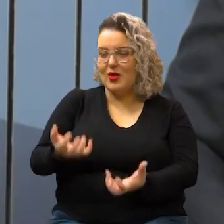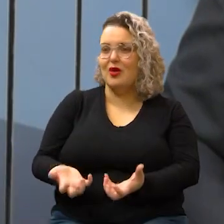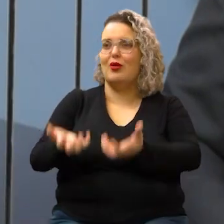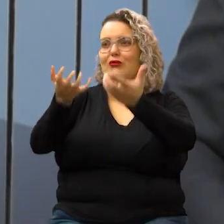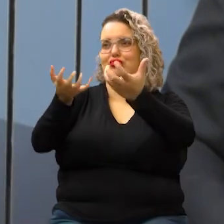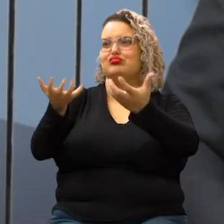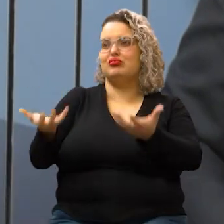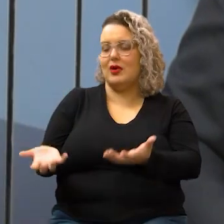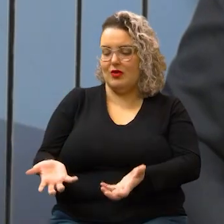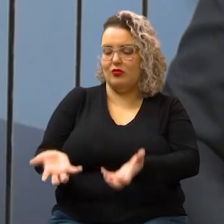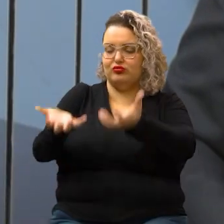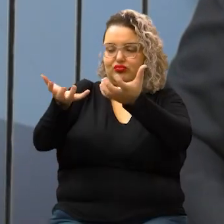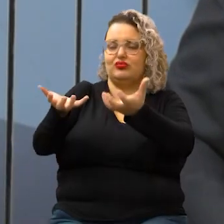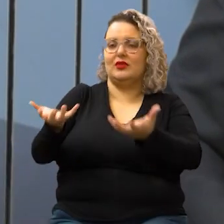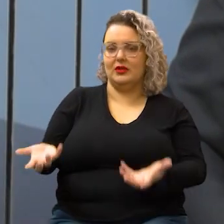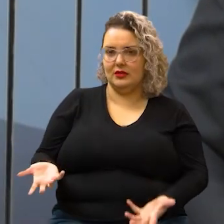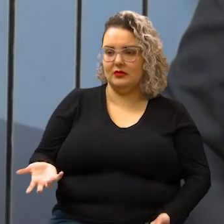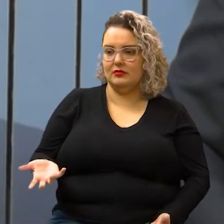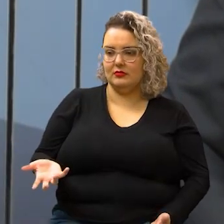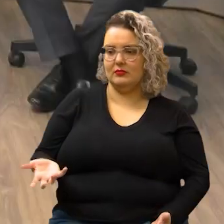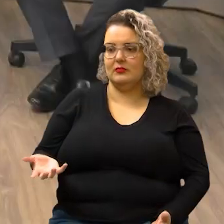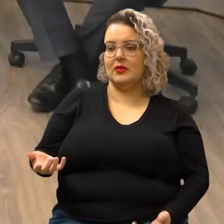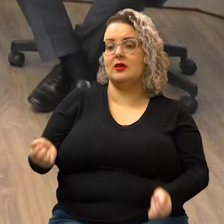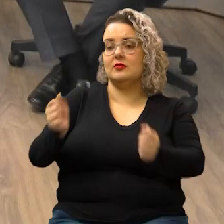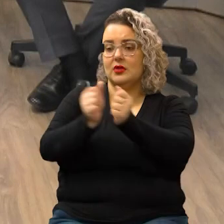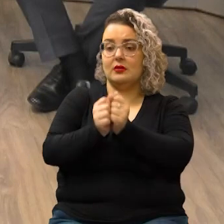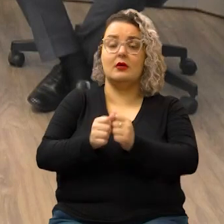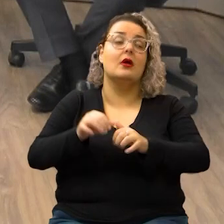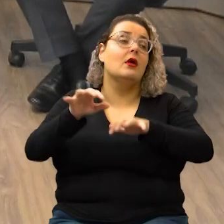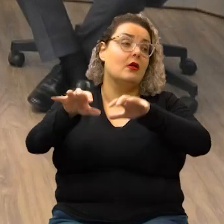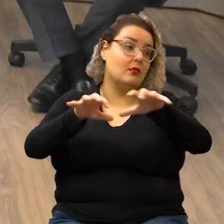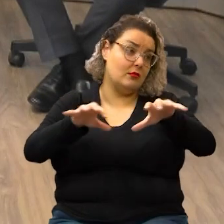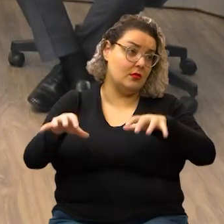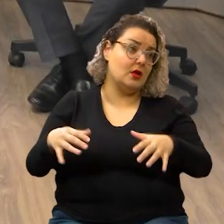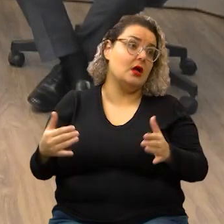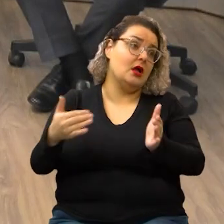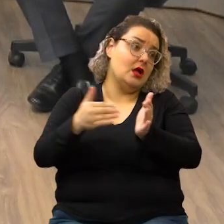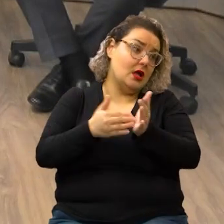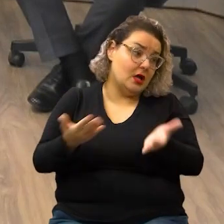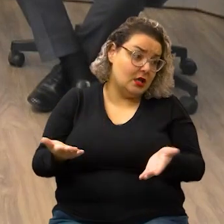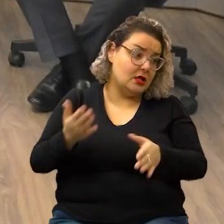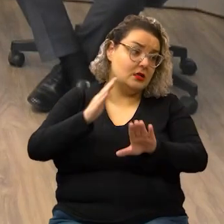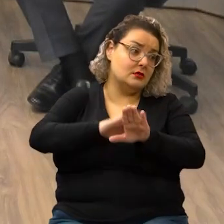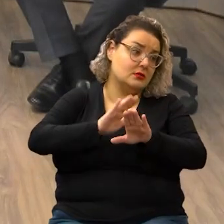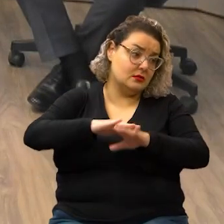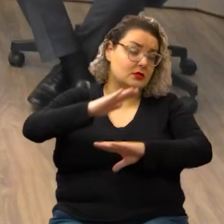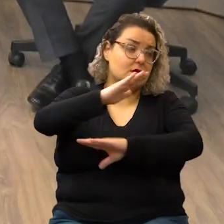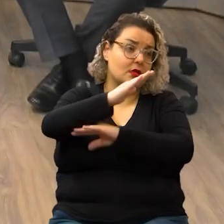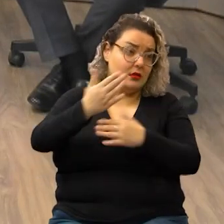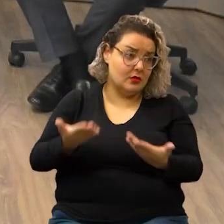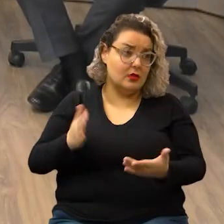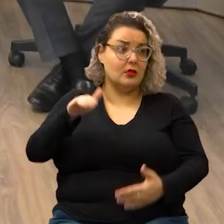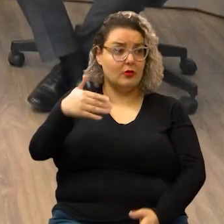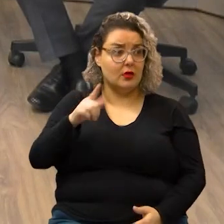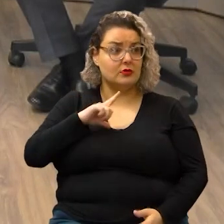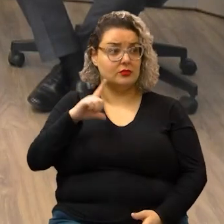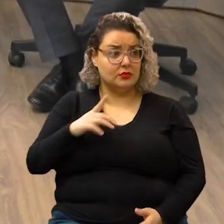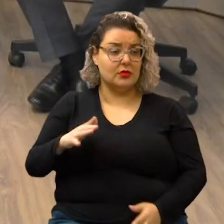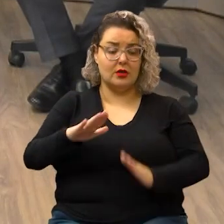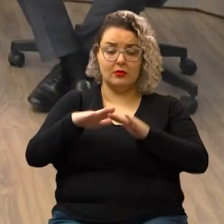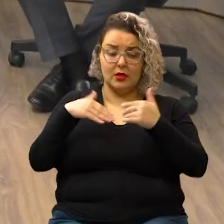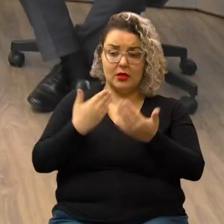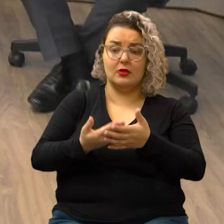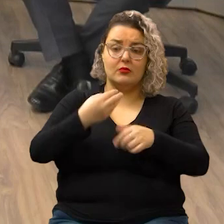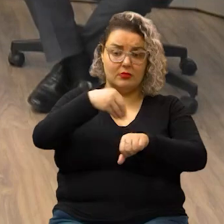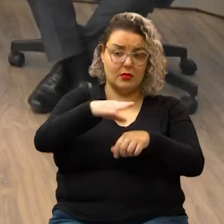Então, isso precisa vir junto. É né? um mapeamento que pode até, no função da Câmara, quando tem aí os requerimentos,